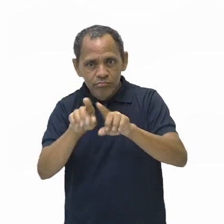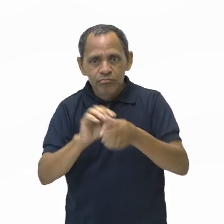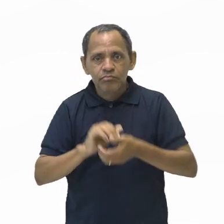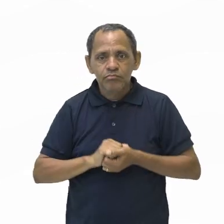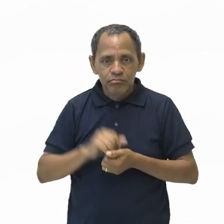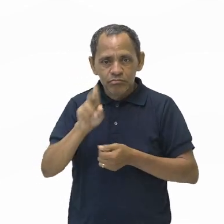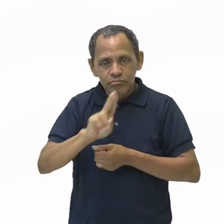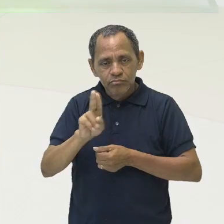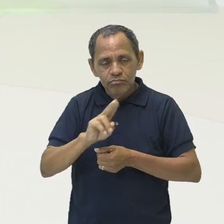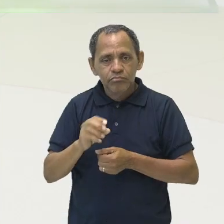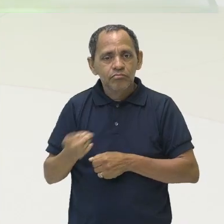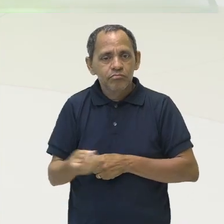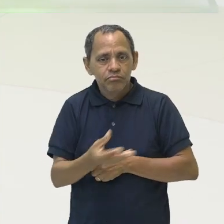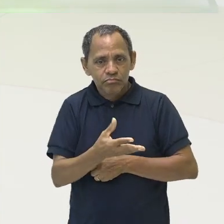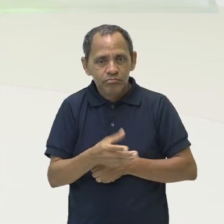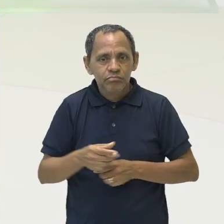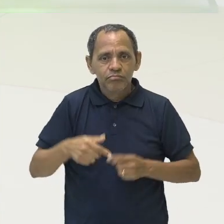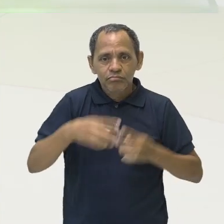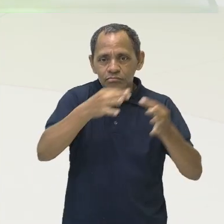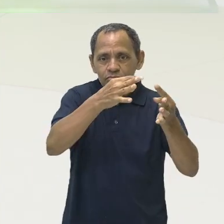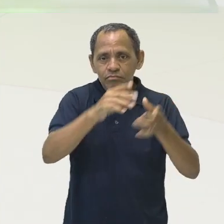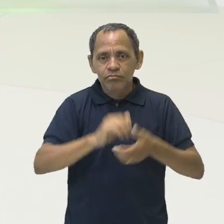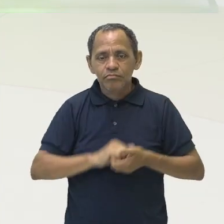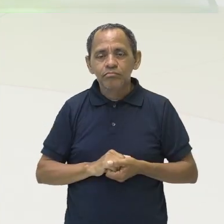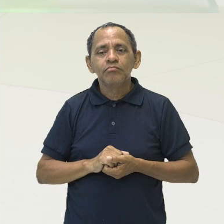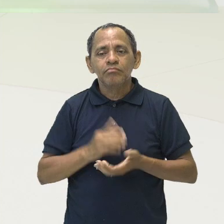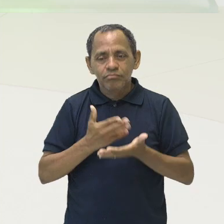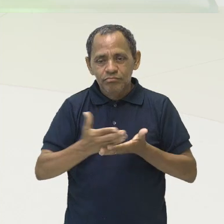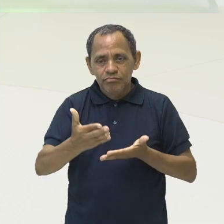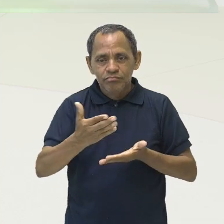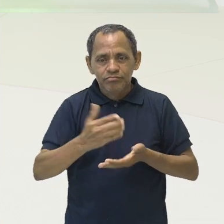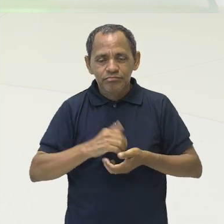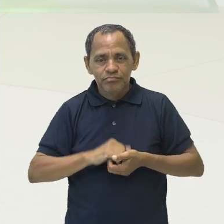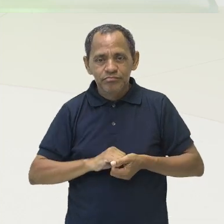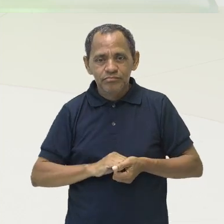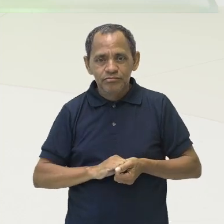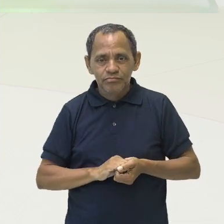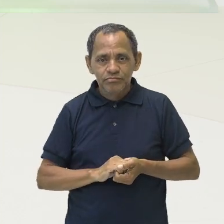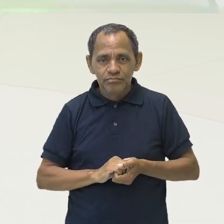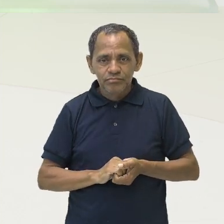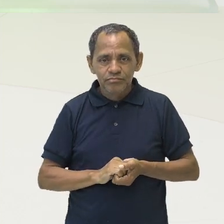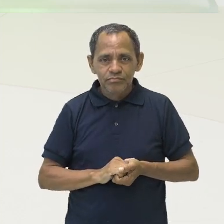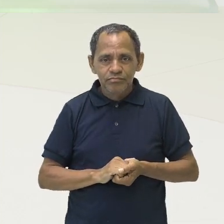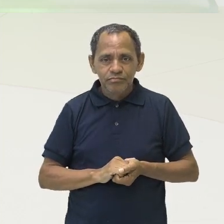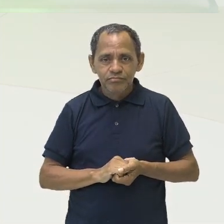novas tecnologias. Então vamos para a nossa aula.